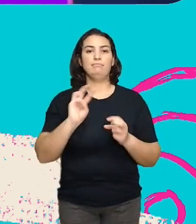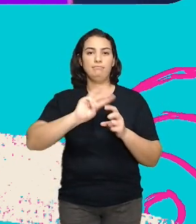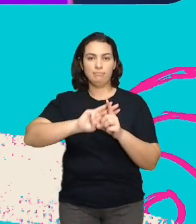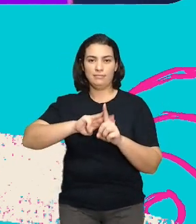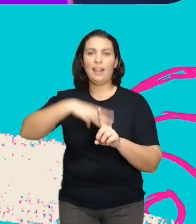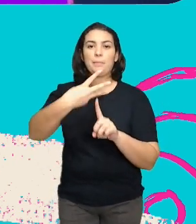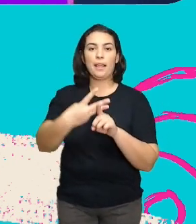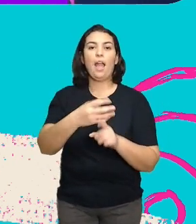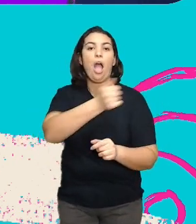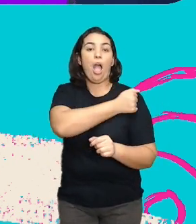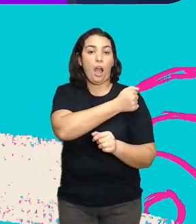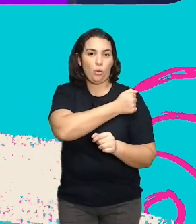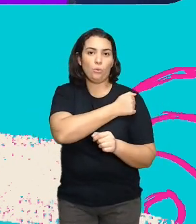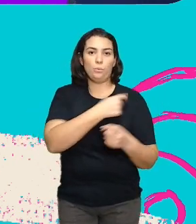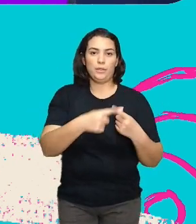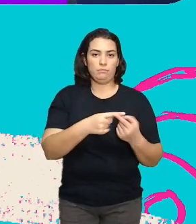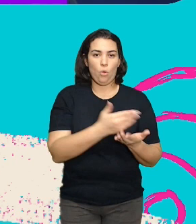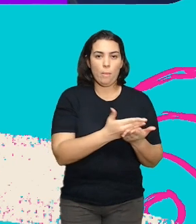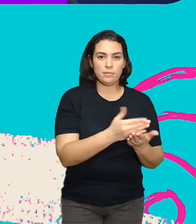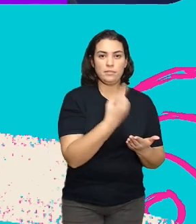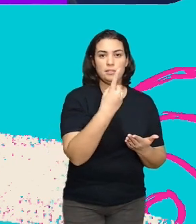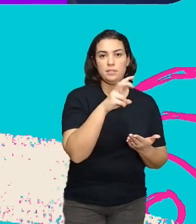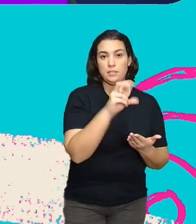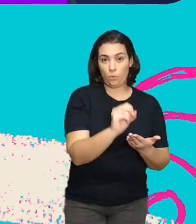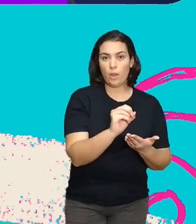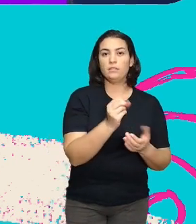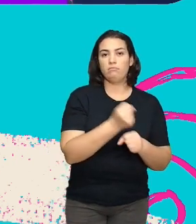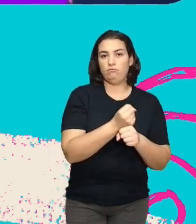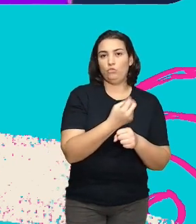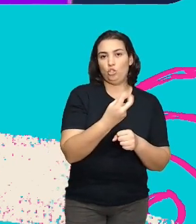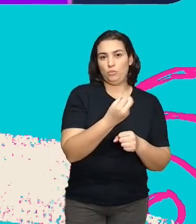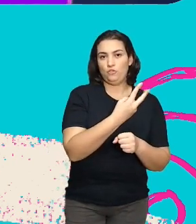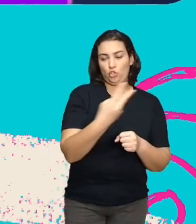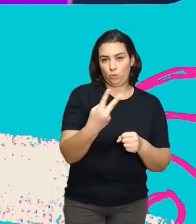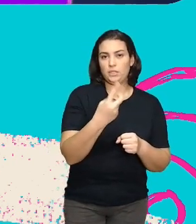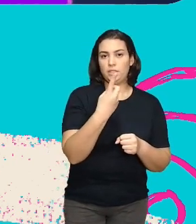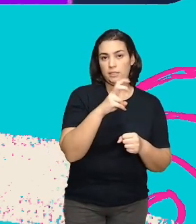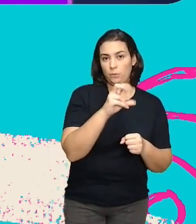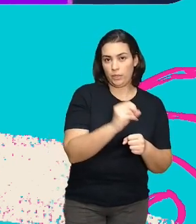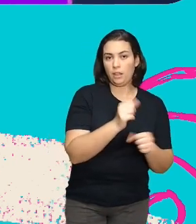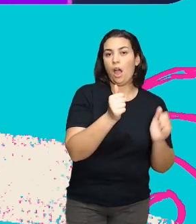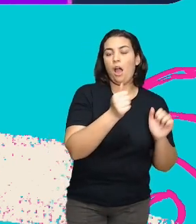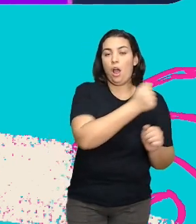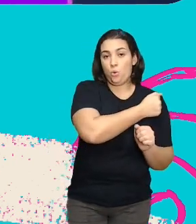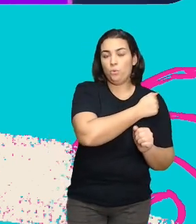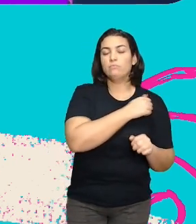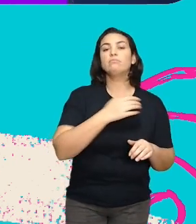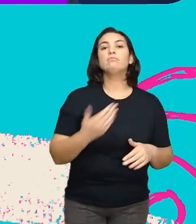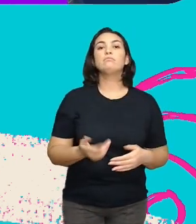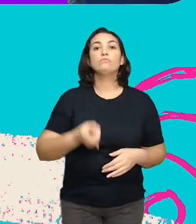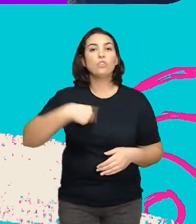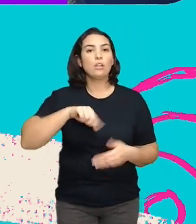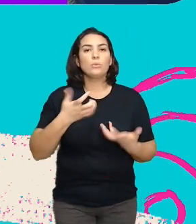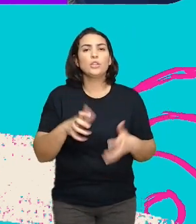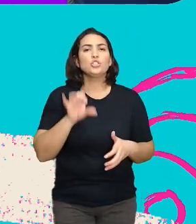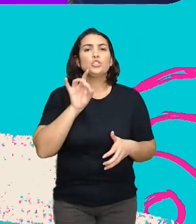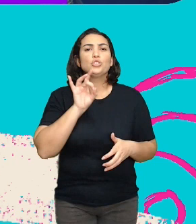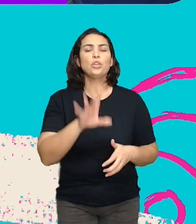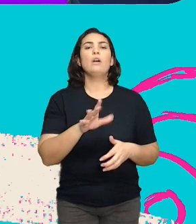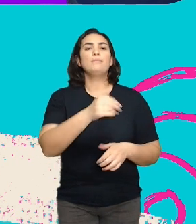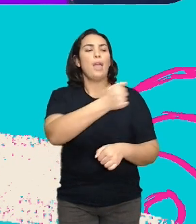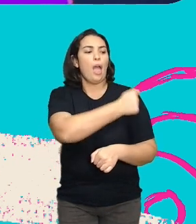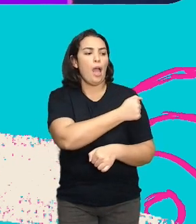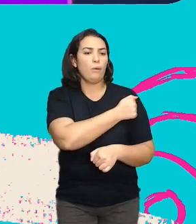foi 150 em 2022, e não só ter estudantes qualificados para